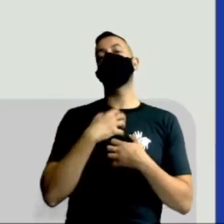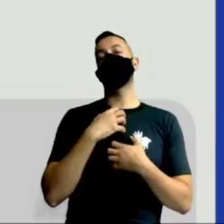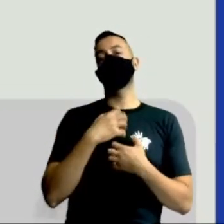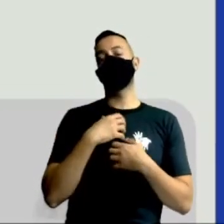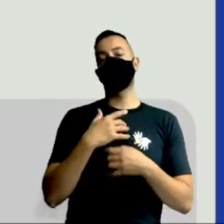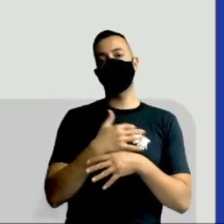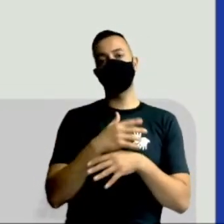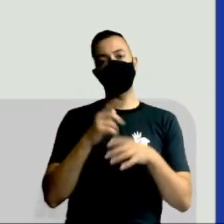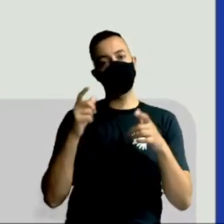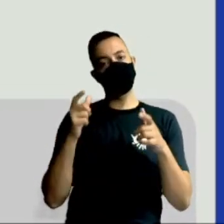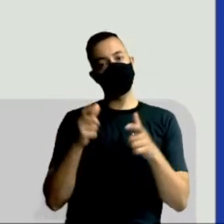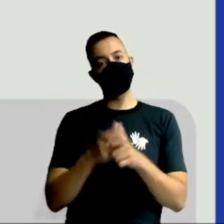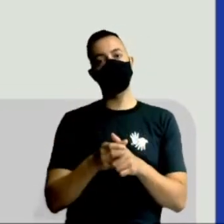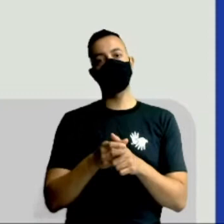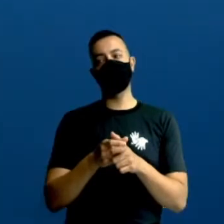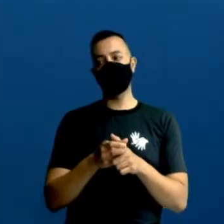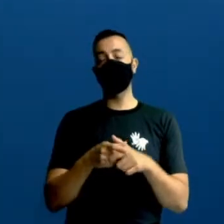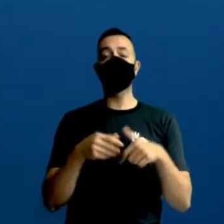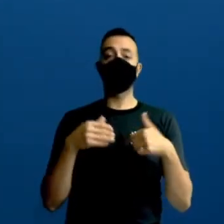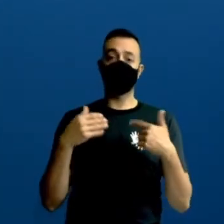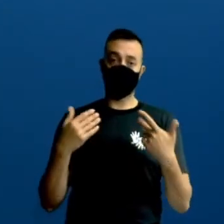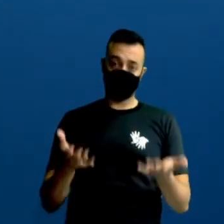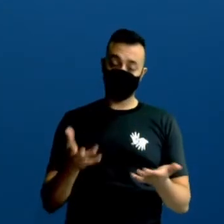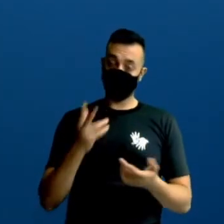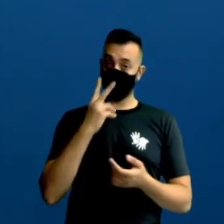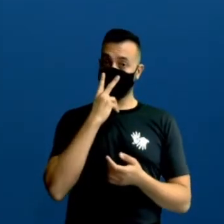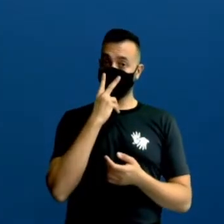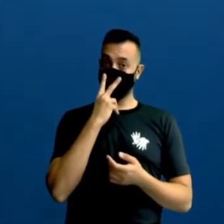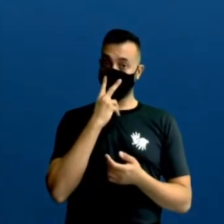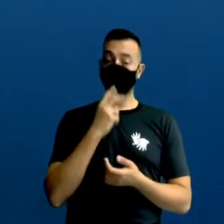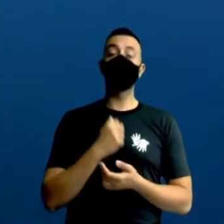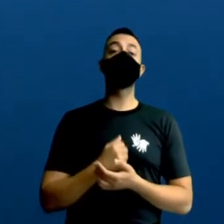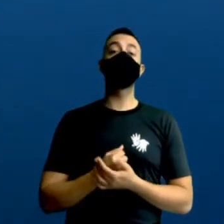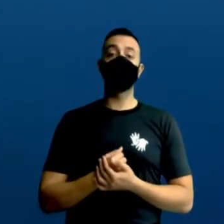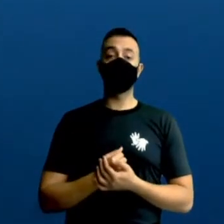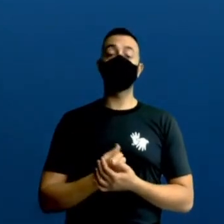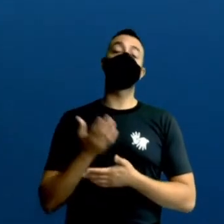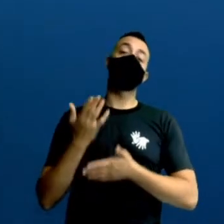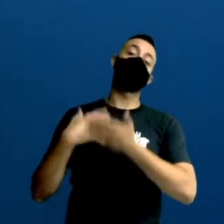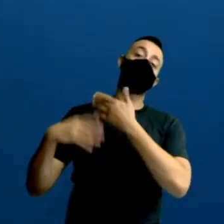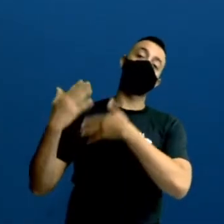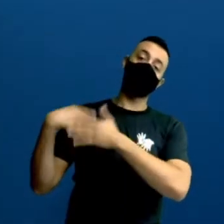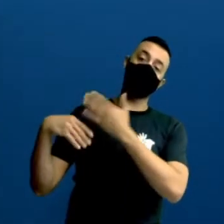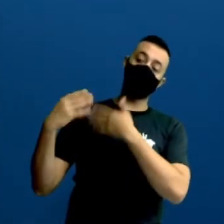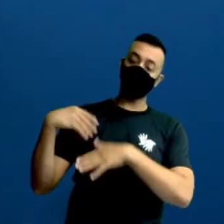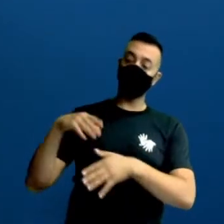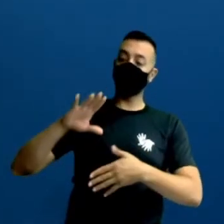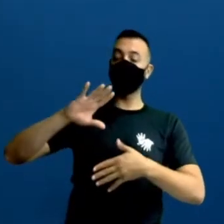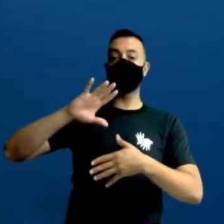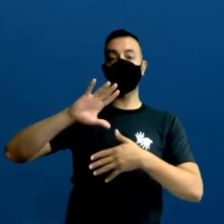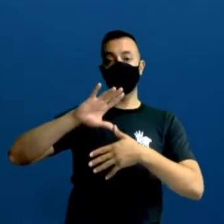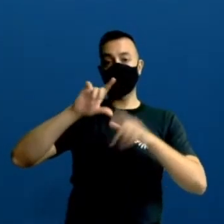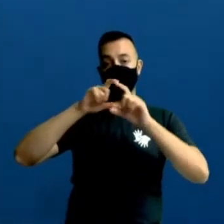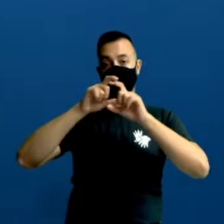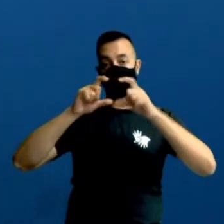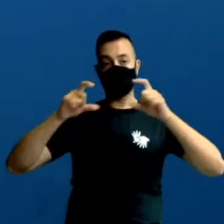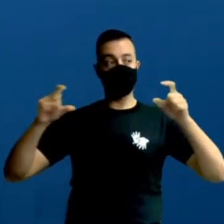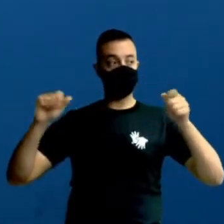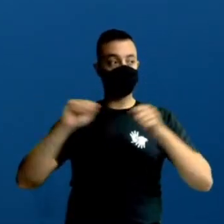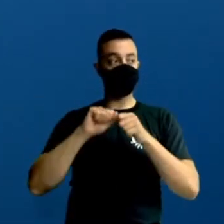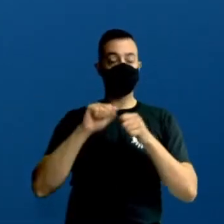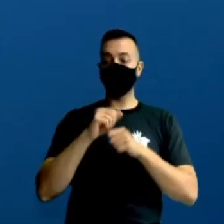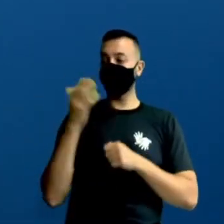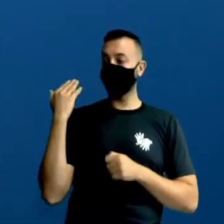cidades pequenas. Então, pessoal, Vitória do Santo Antão, na época que esse mapa foi feito aqui, ó, que foi